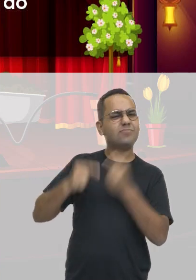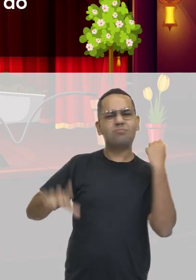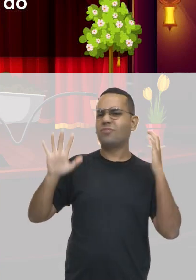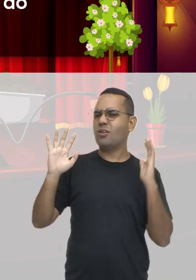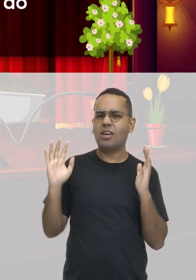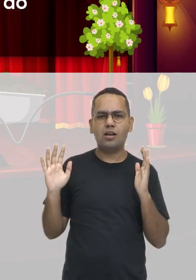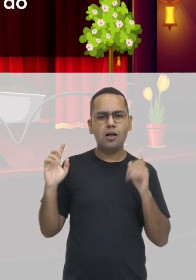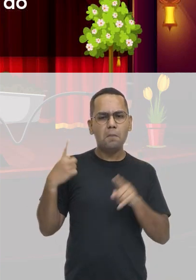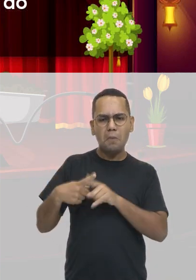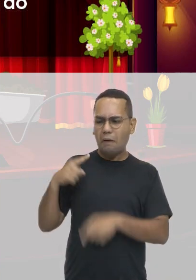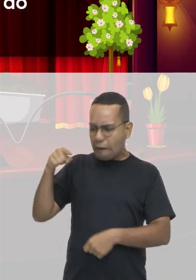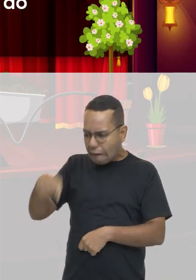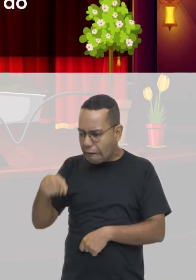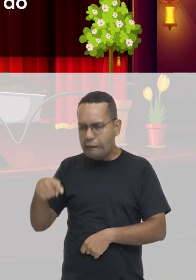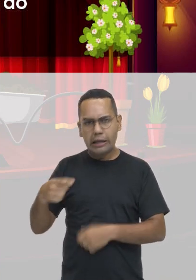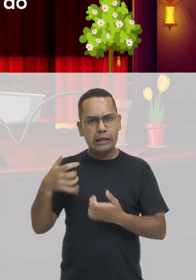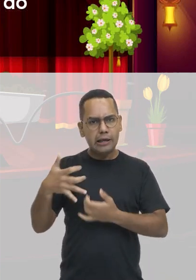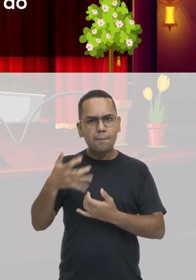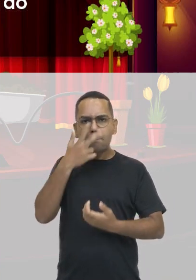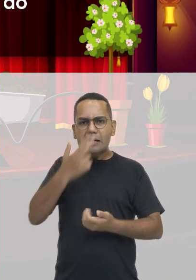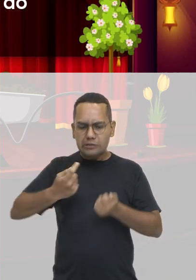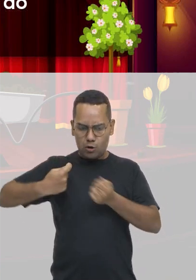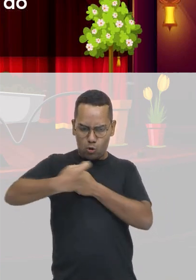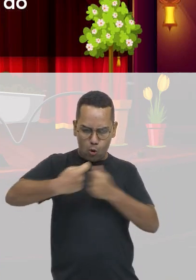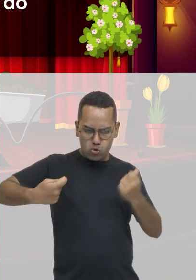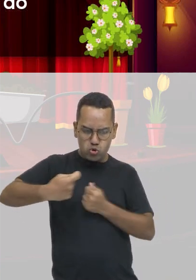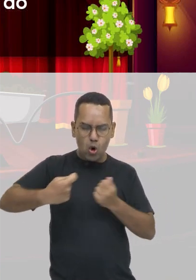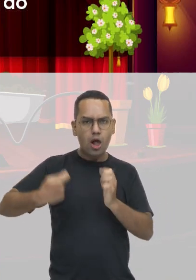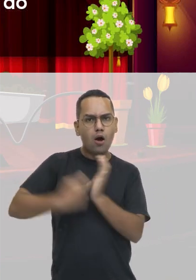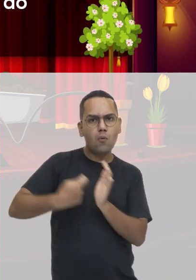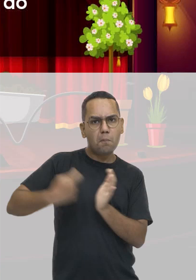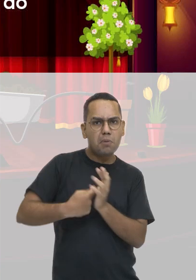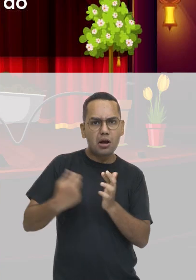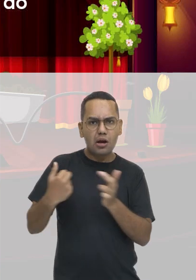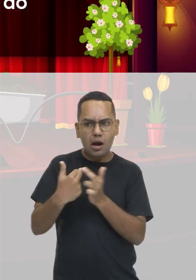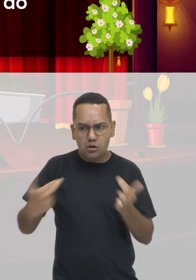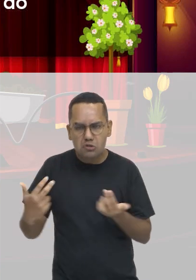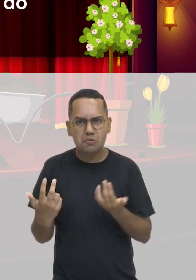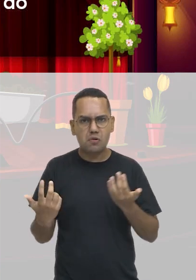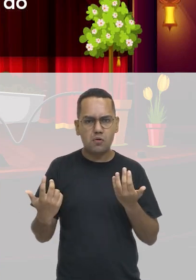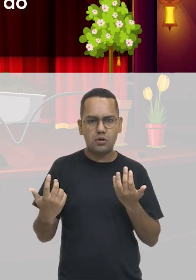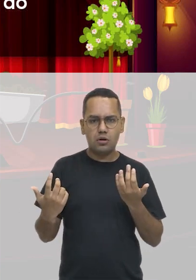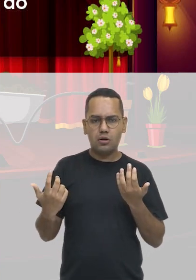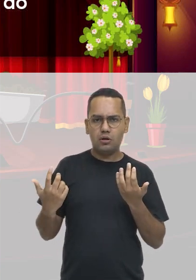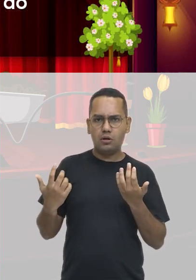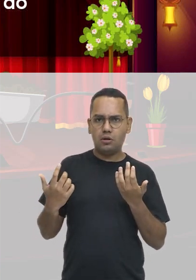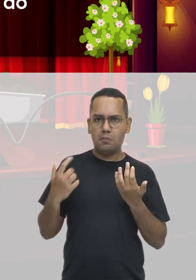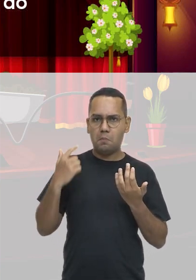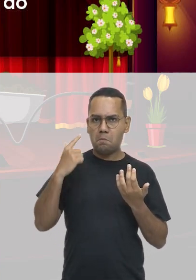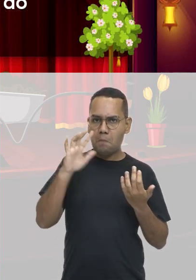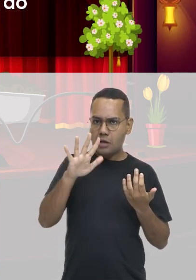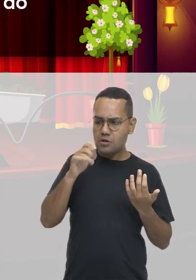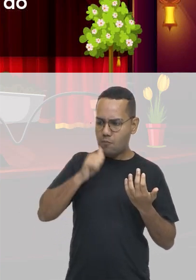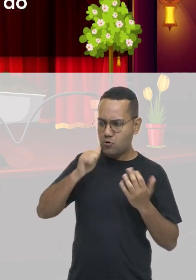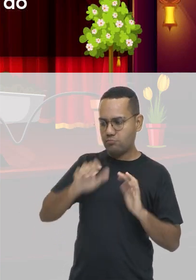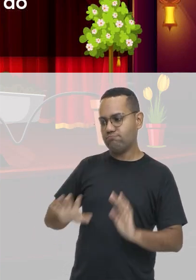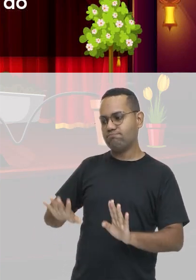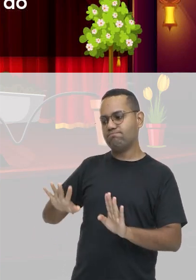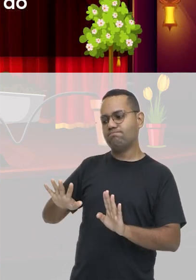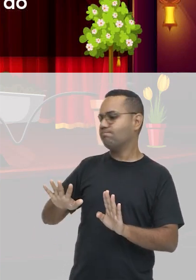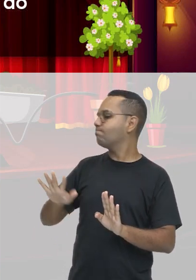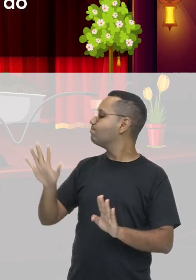ser manipulador, a não dar liberdade, a exigir muitas coisas, e ela, epa, o que é isso? E aí,